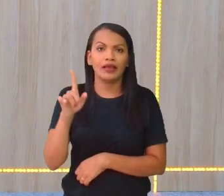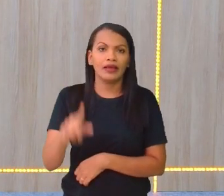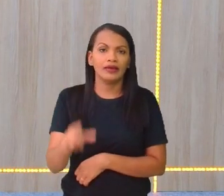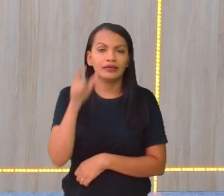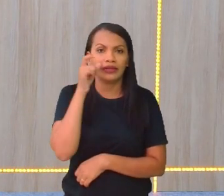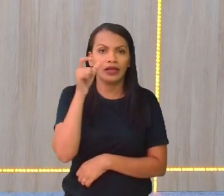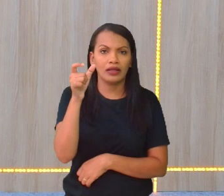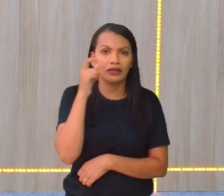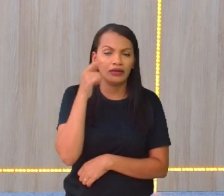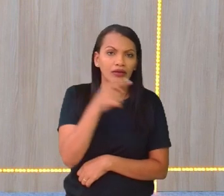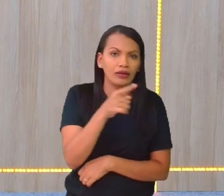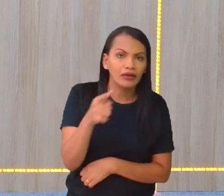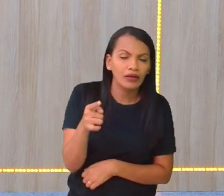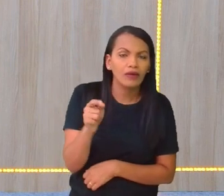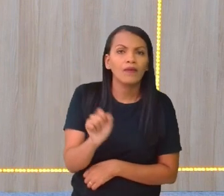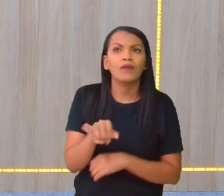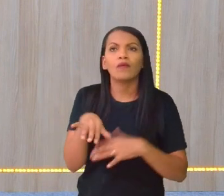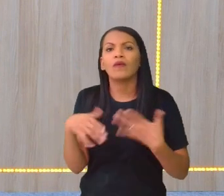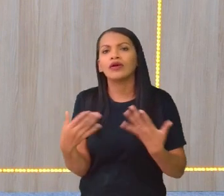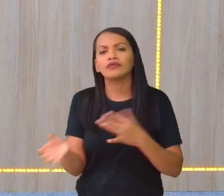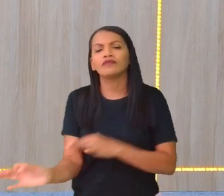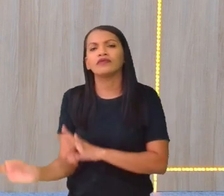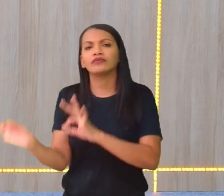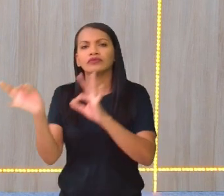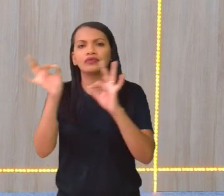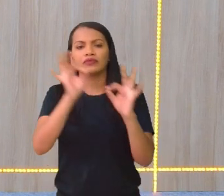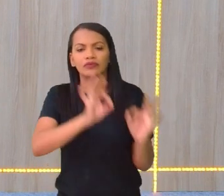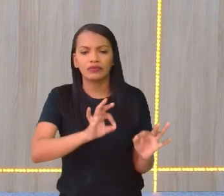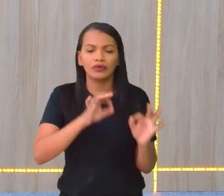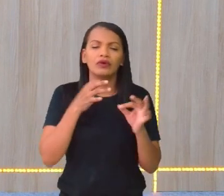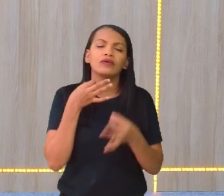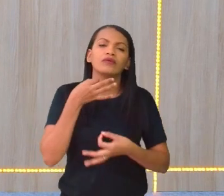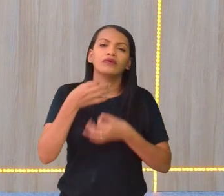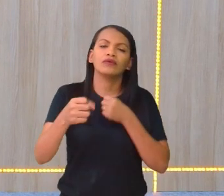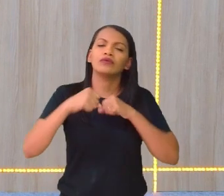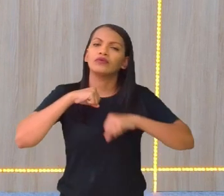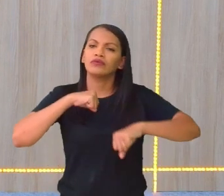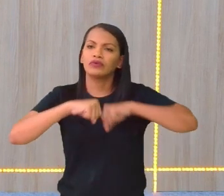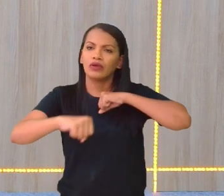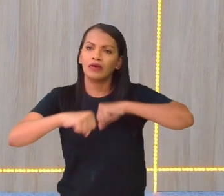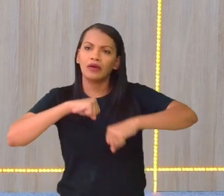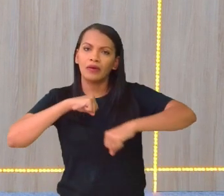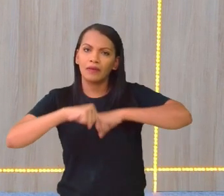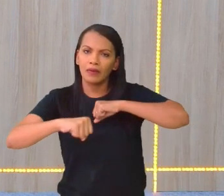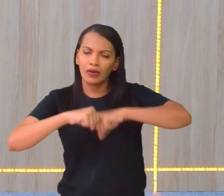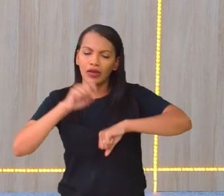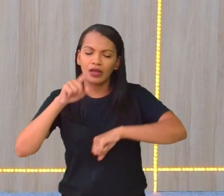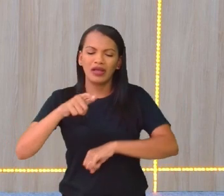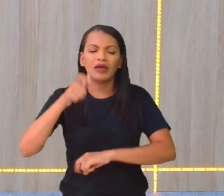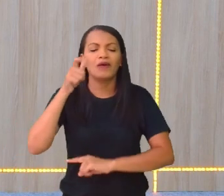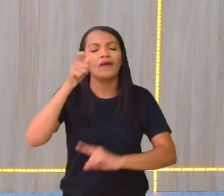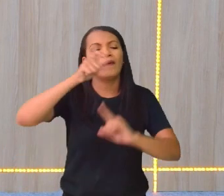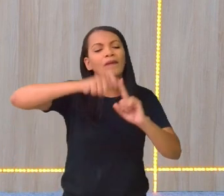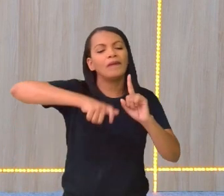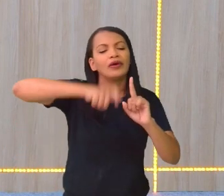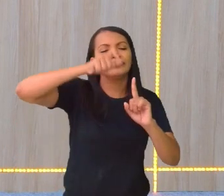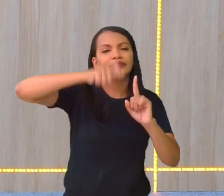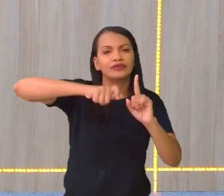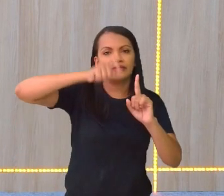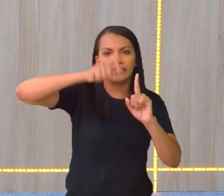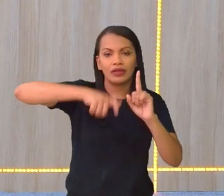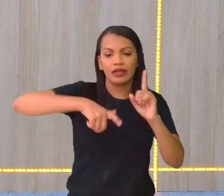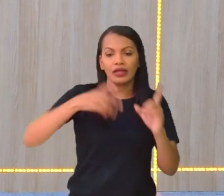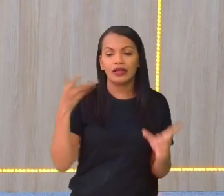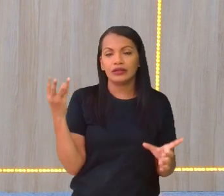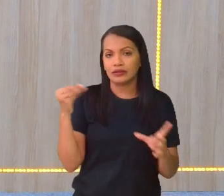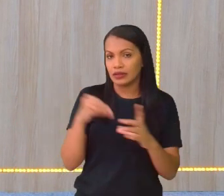que quando você assiste um debate, você percebe aquele personagem, não é? dentro